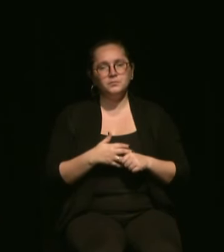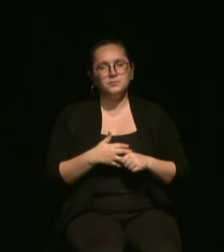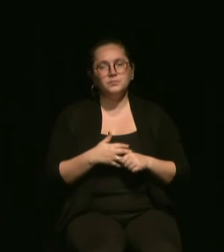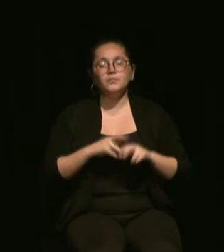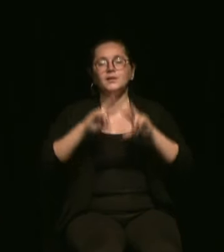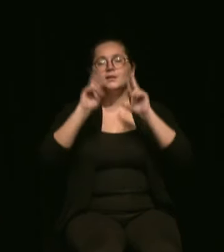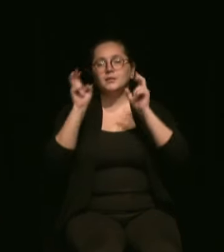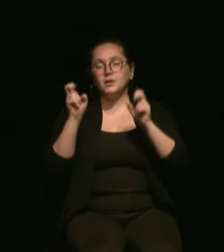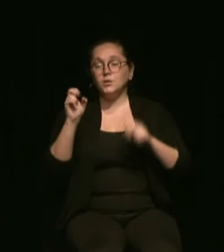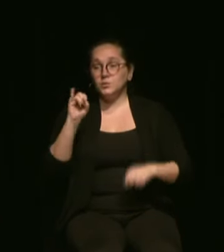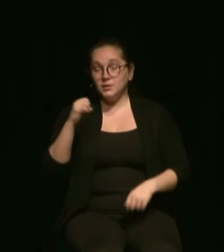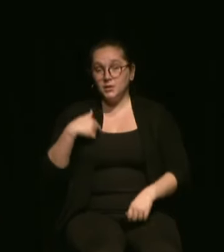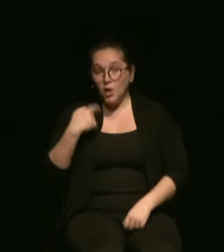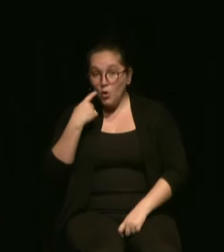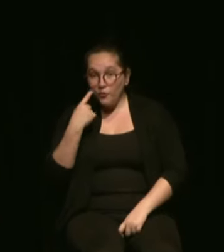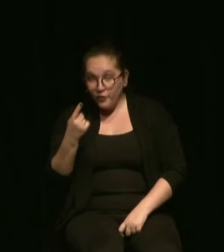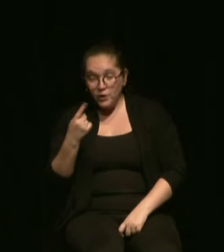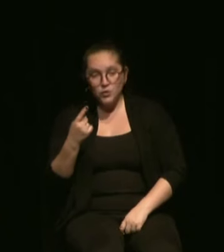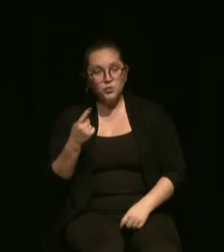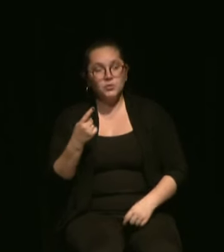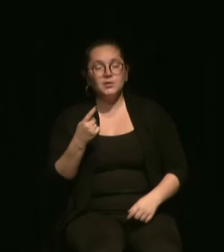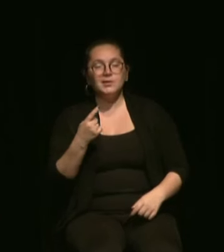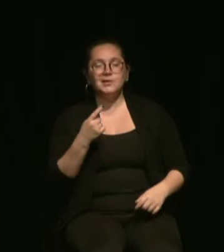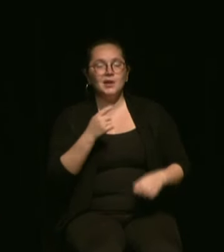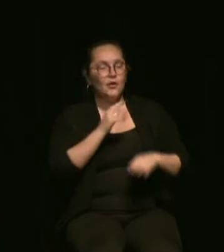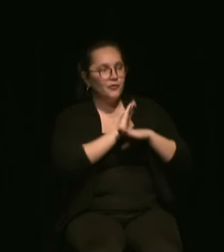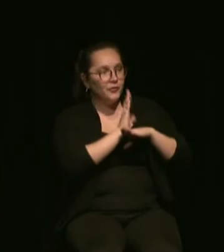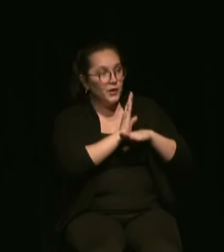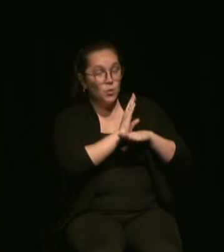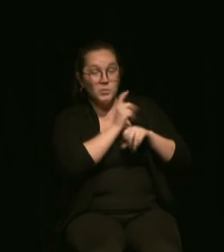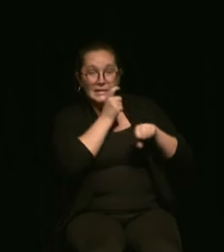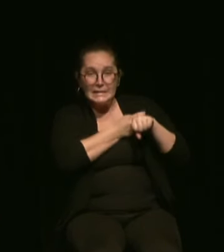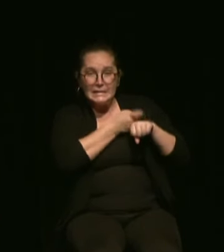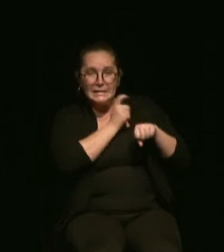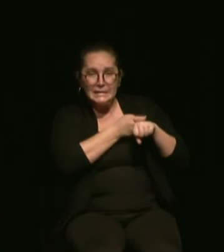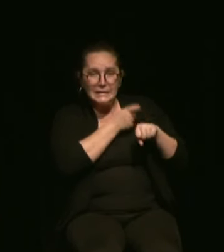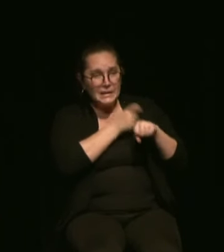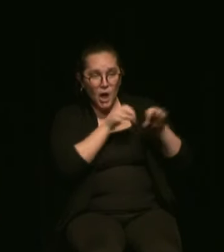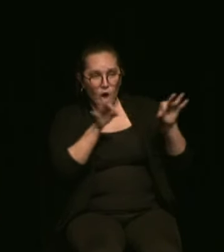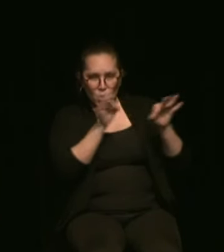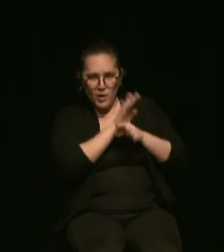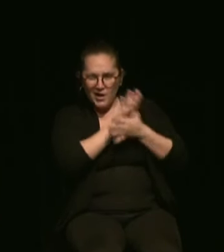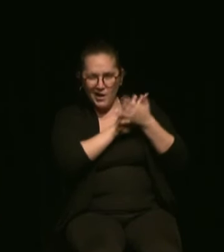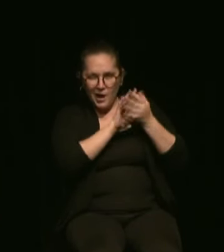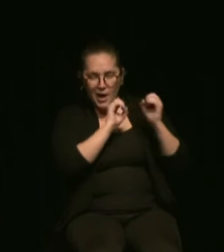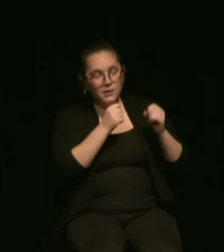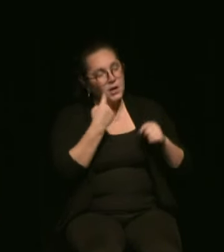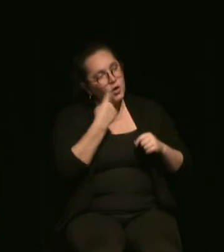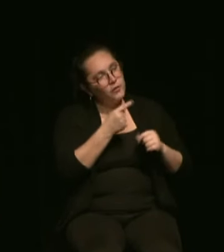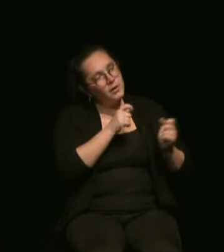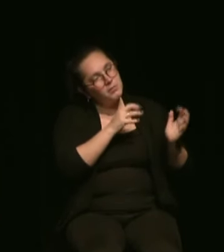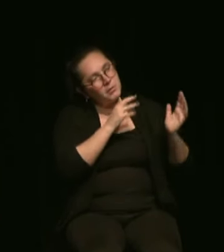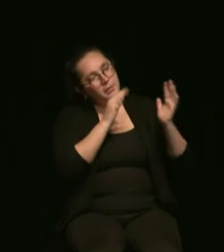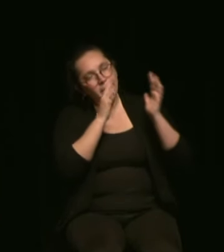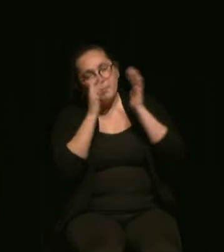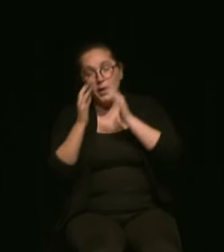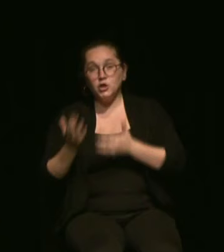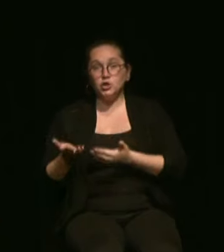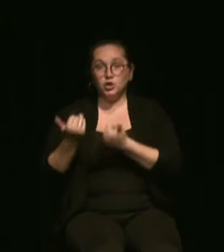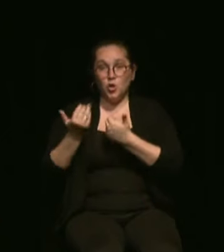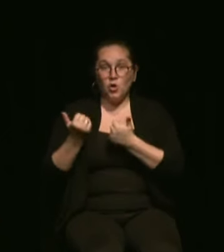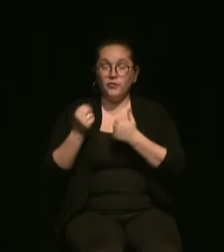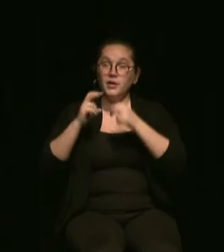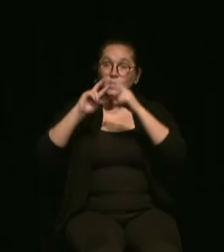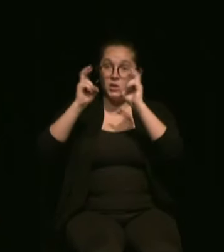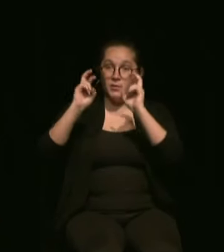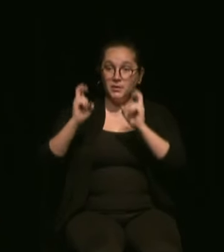se eu assisto o material bruto de um filme sobre jovens que sequer chegaram ao fim da adolescência e um dos temas